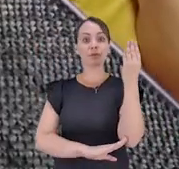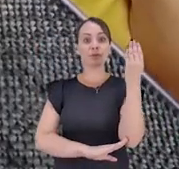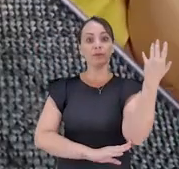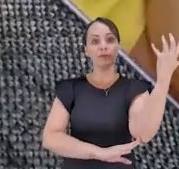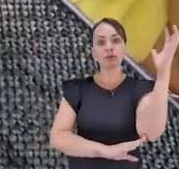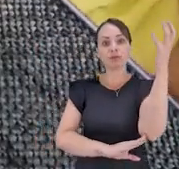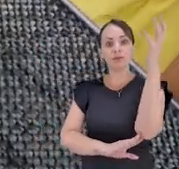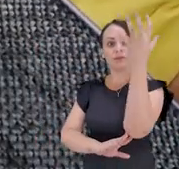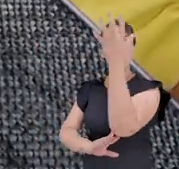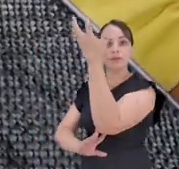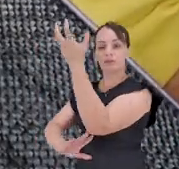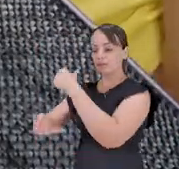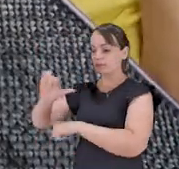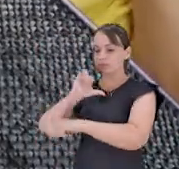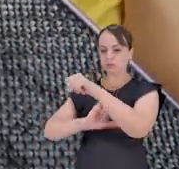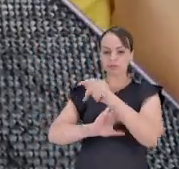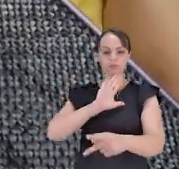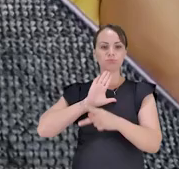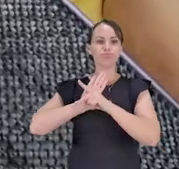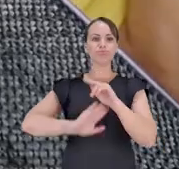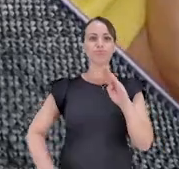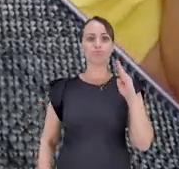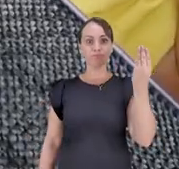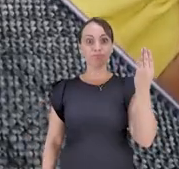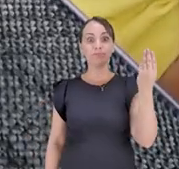Vem da mata madeira.